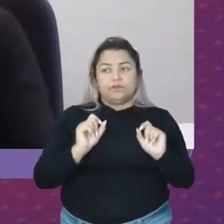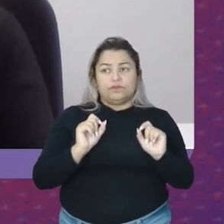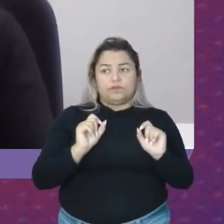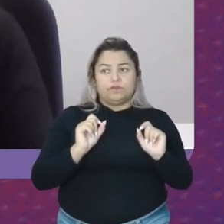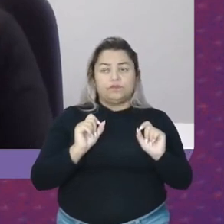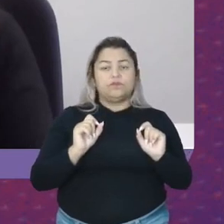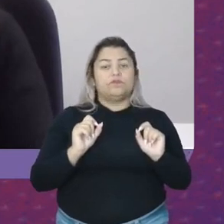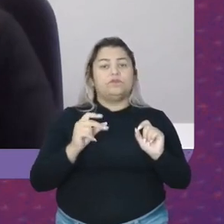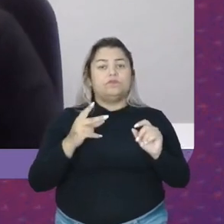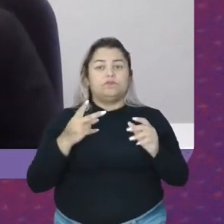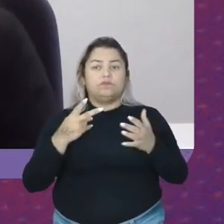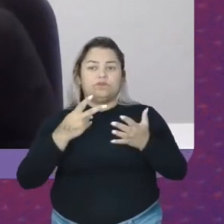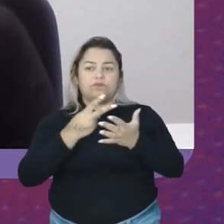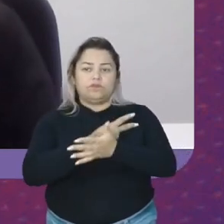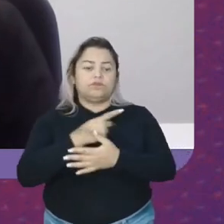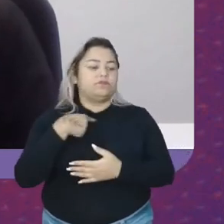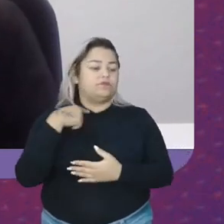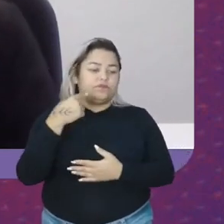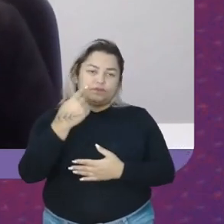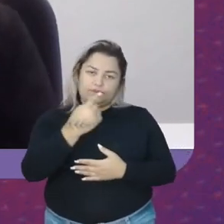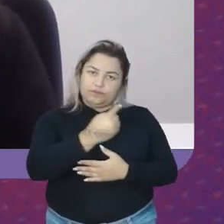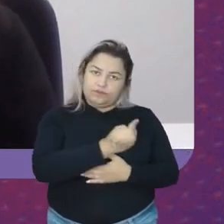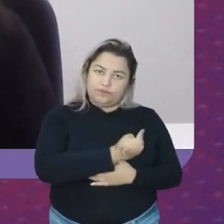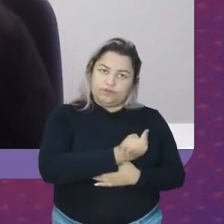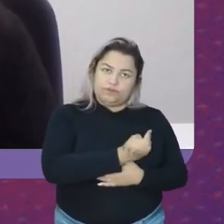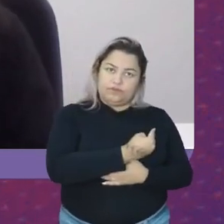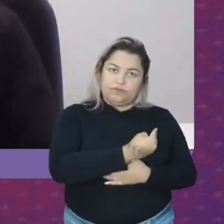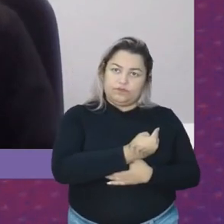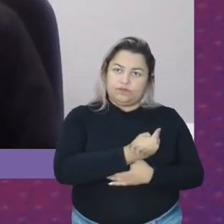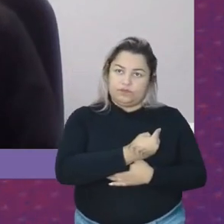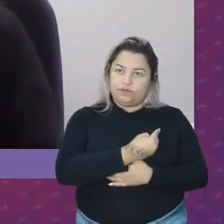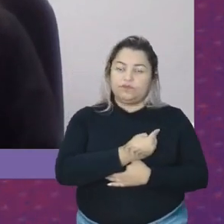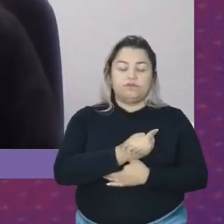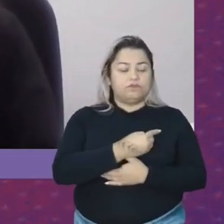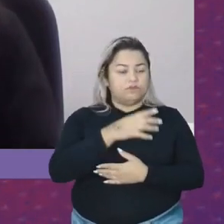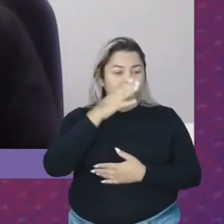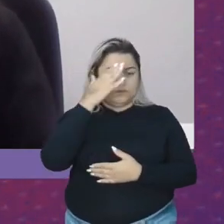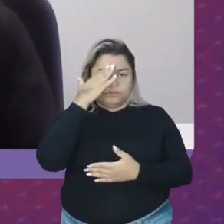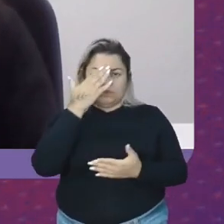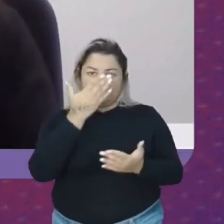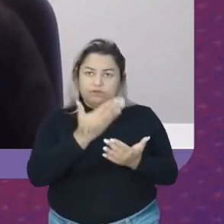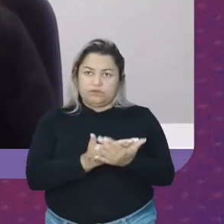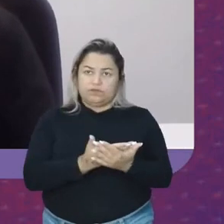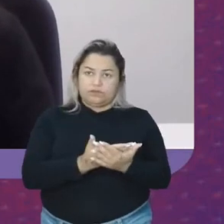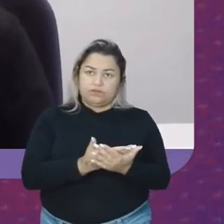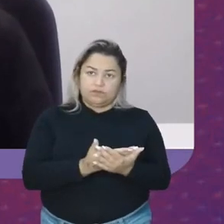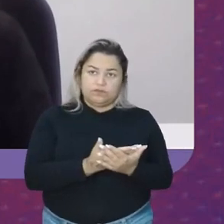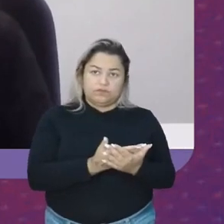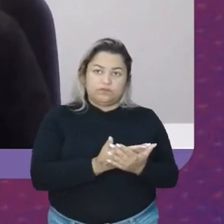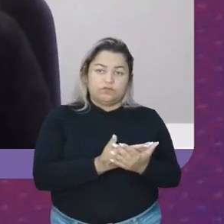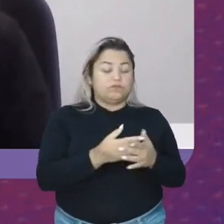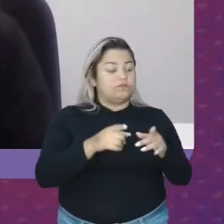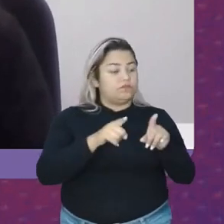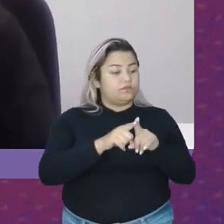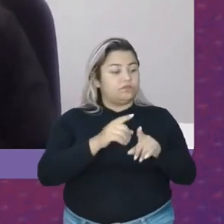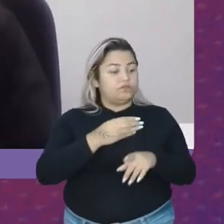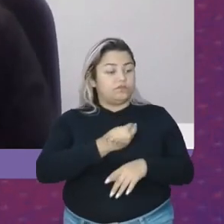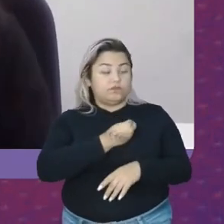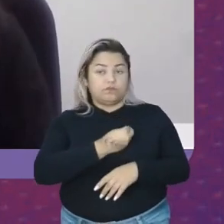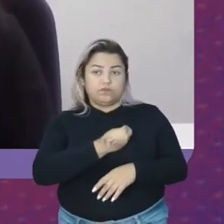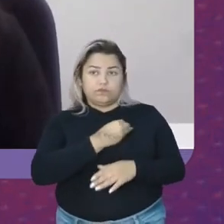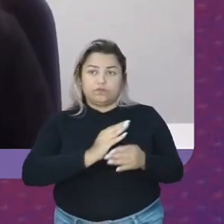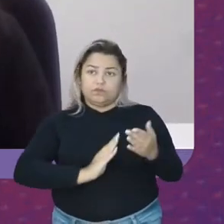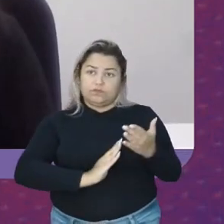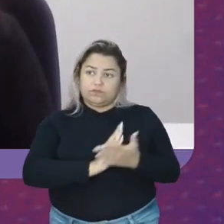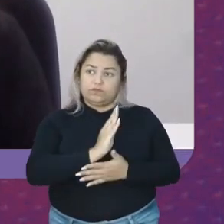essas condições da gente aumentar, da gente acreditar na nossa capacidade de participação, de